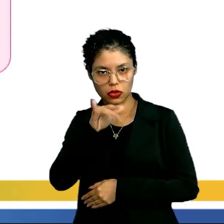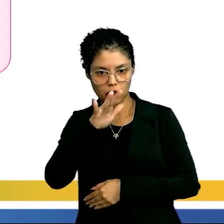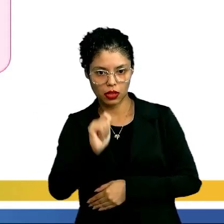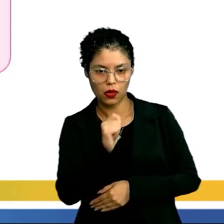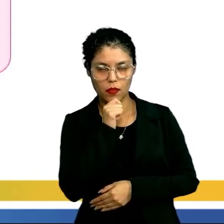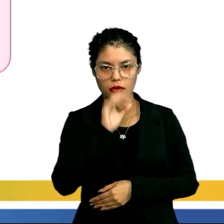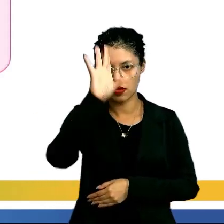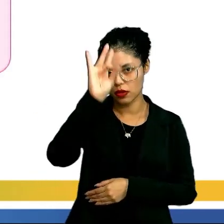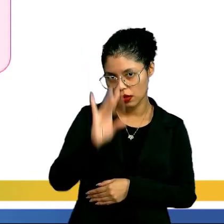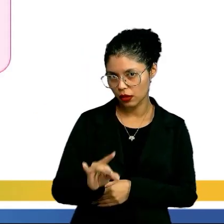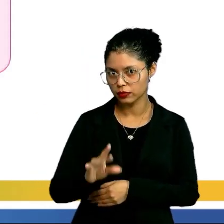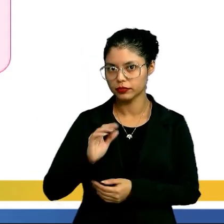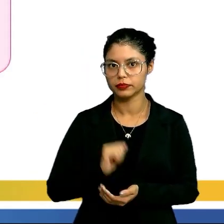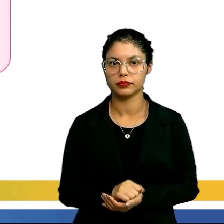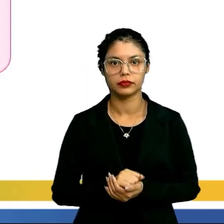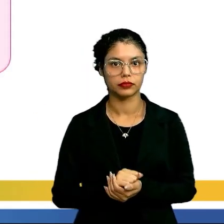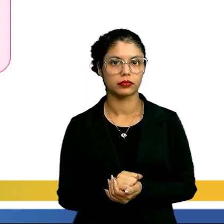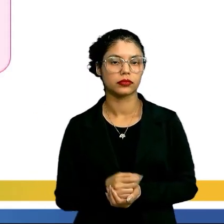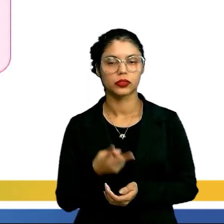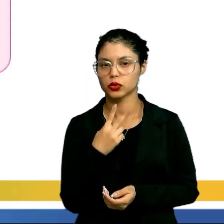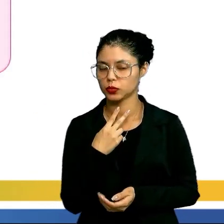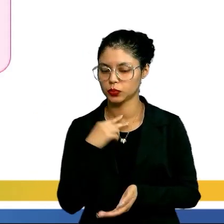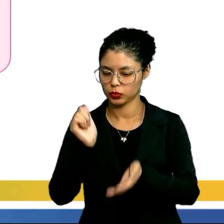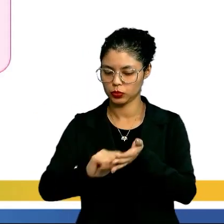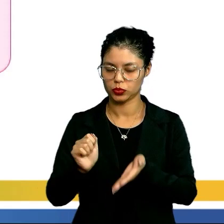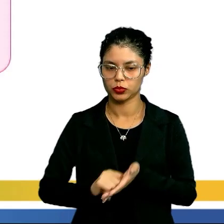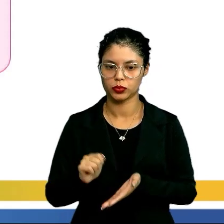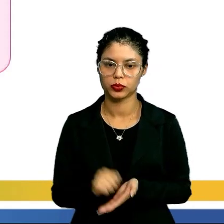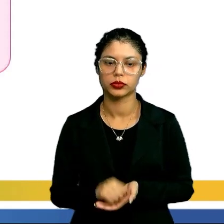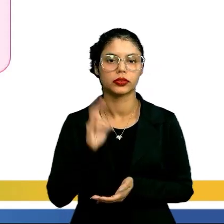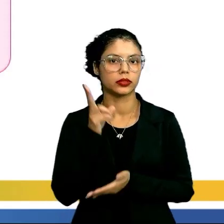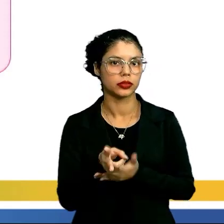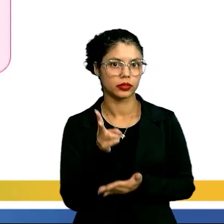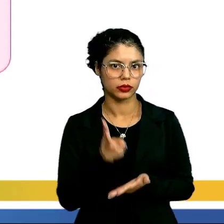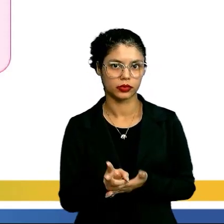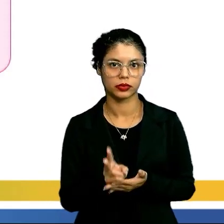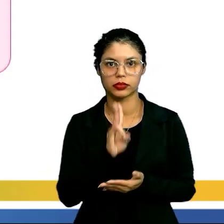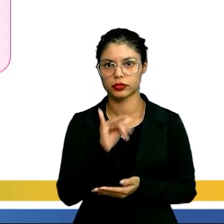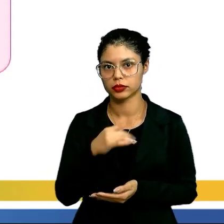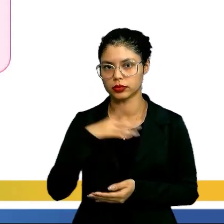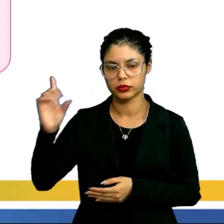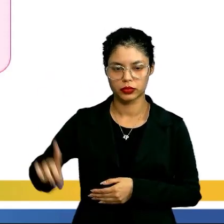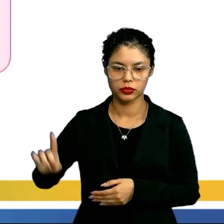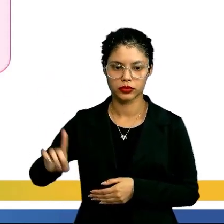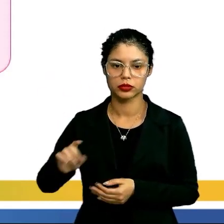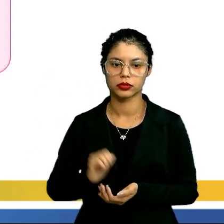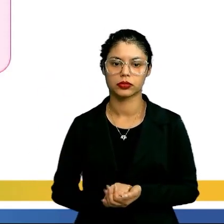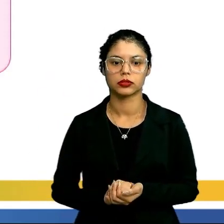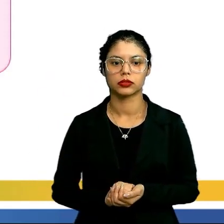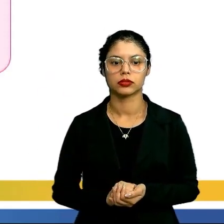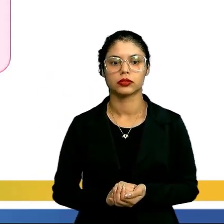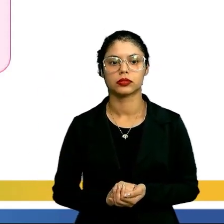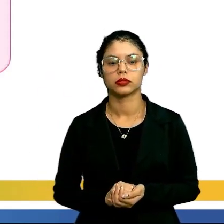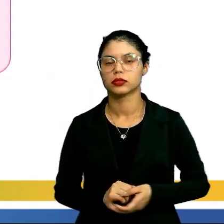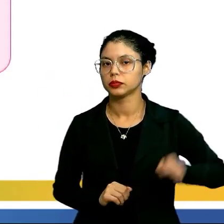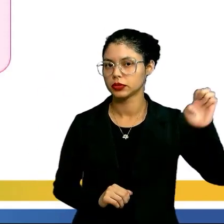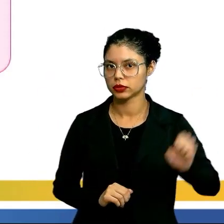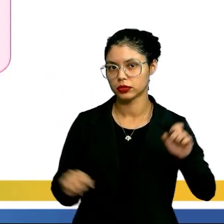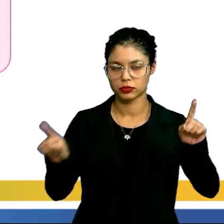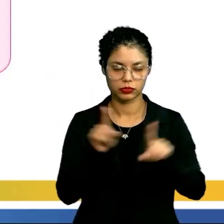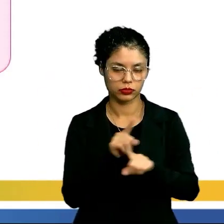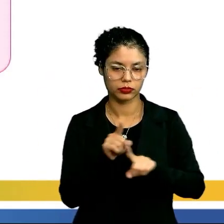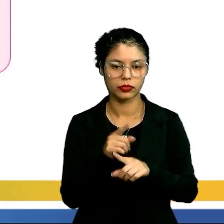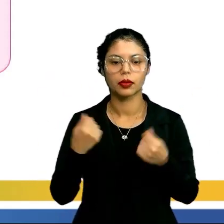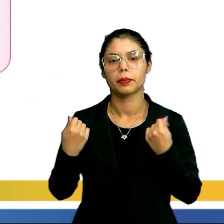cada caso é um caso, tá? Você não pode anotar assim, sempre vai deslocar para a direita ou sempre irá deslocar para a esquerda.